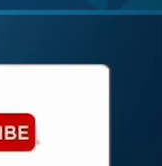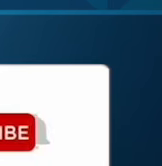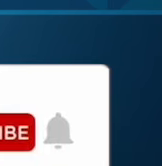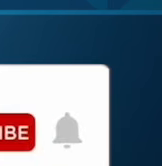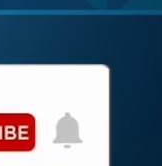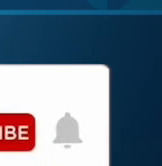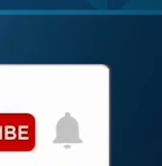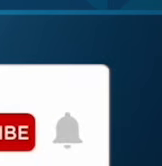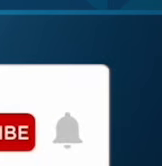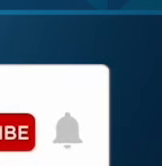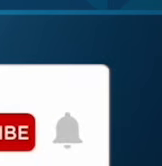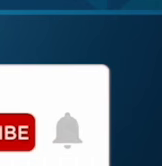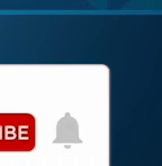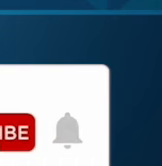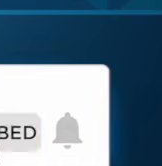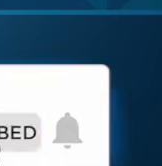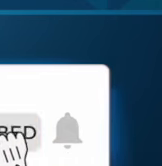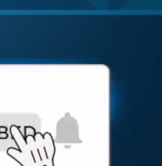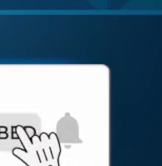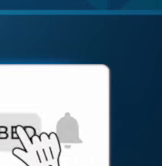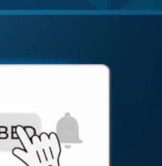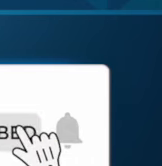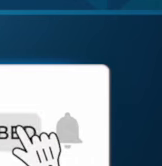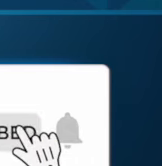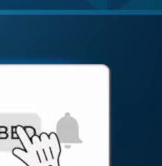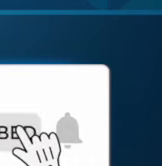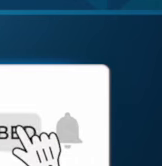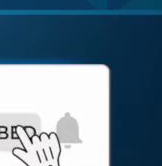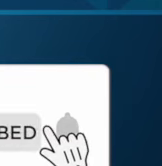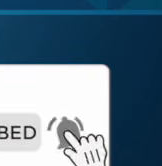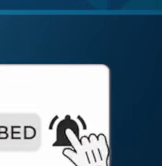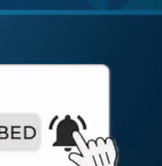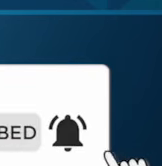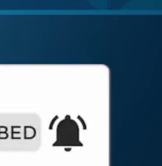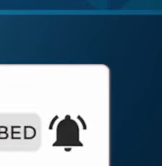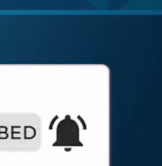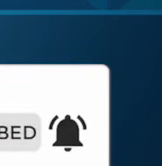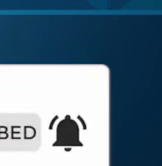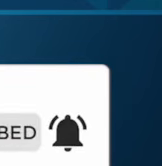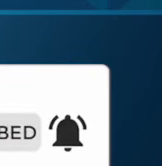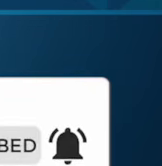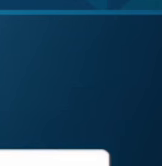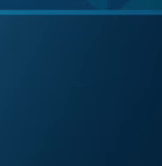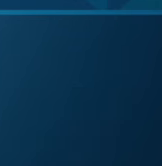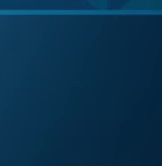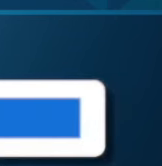no atuais. Keta haluha inscreva ihe canal RTTL hanehan botão